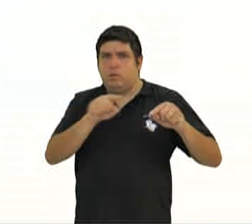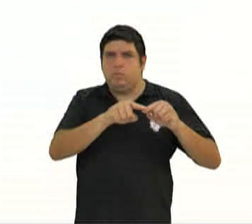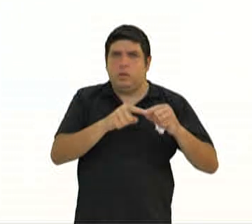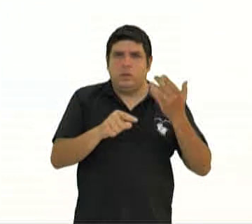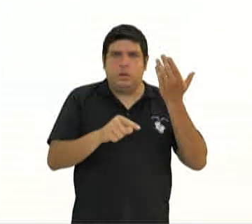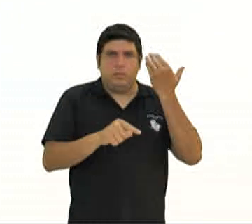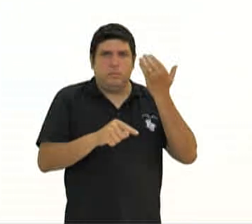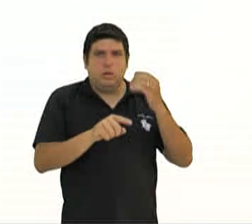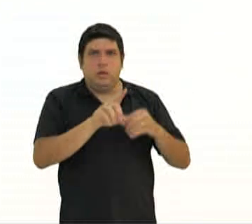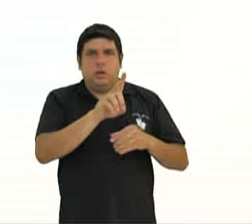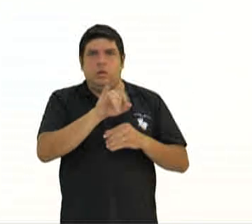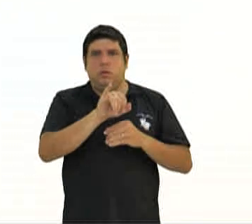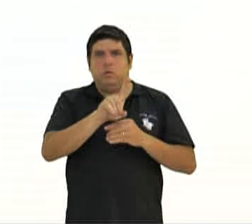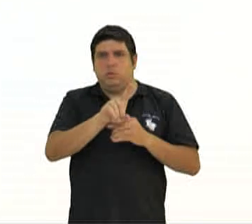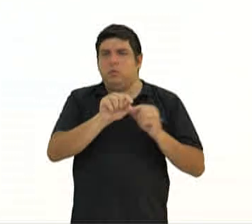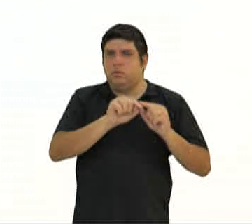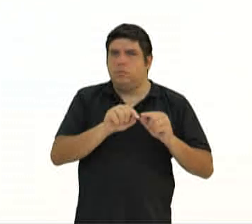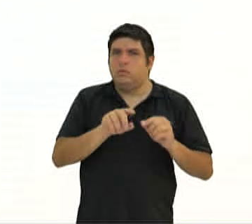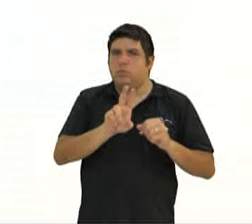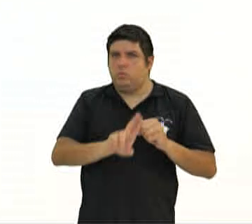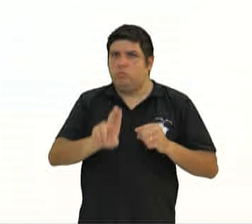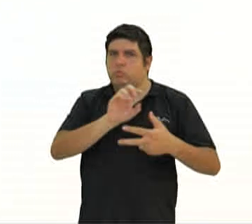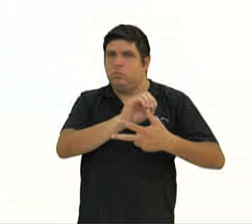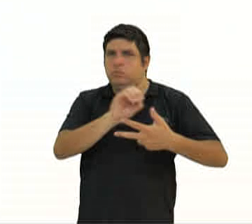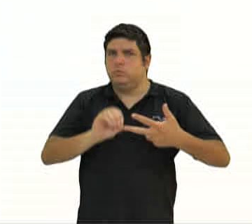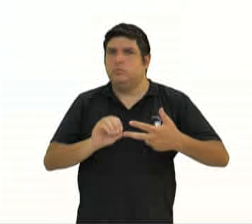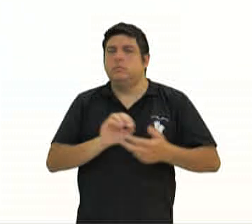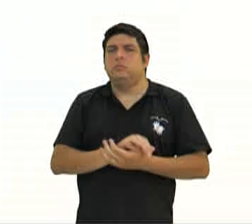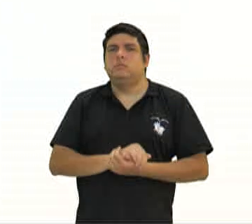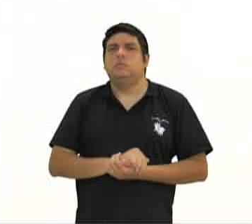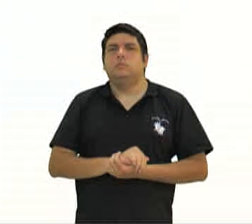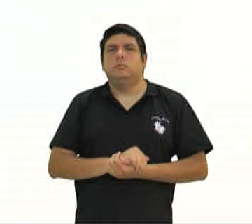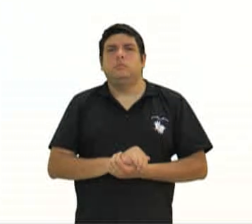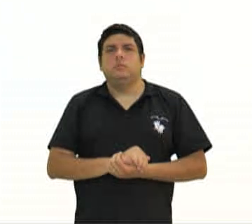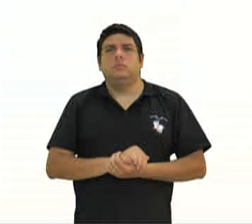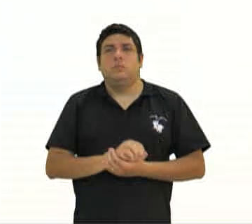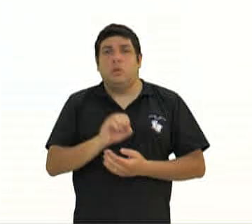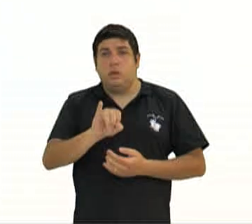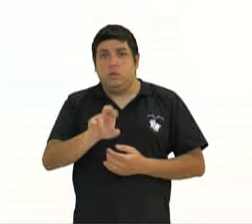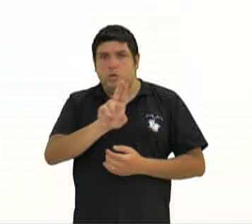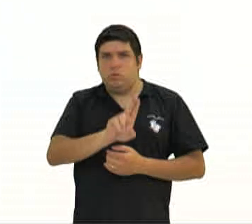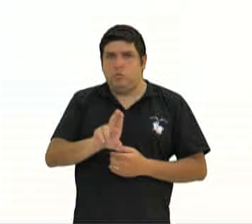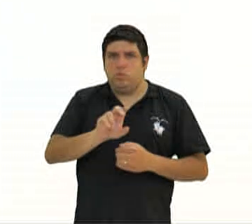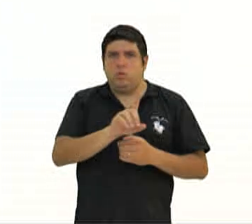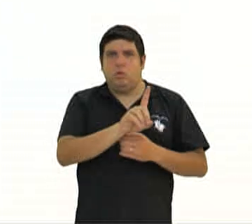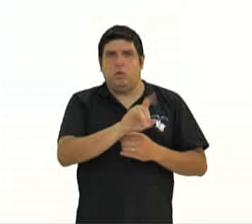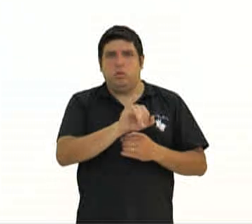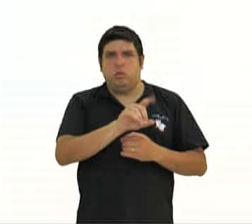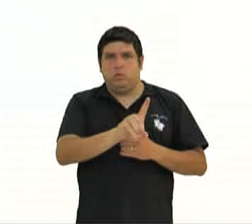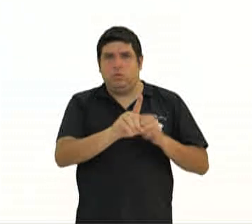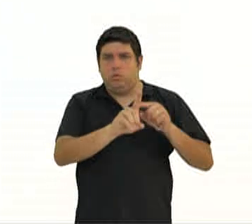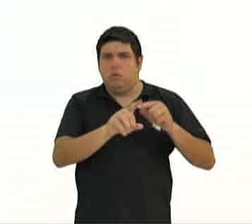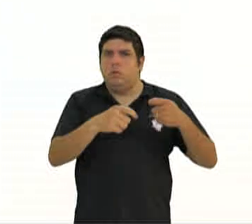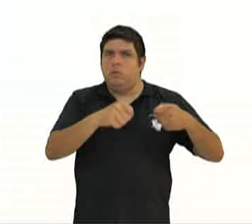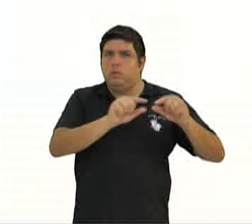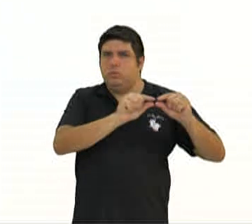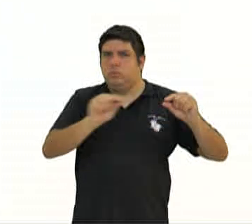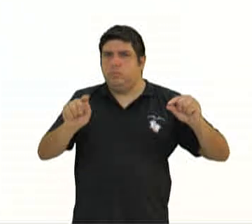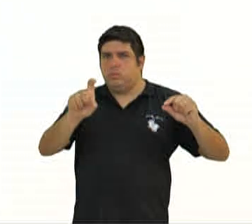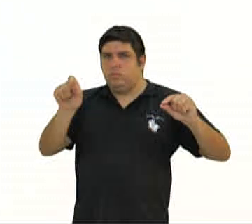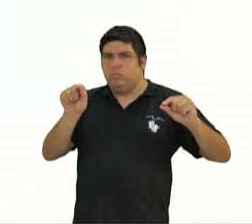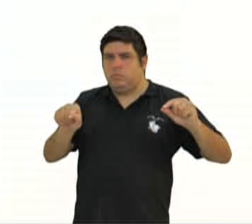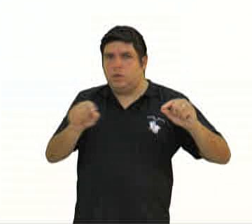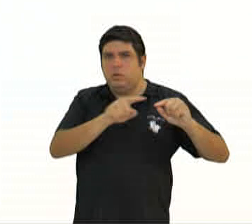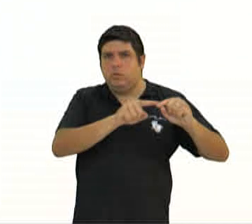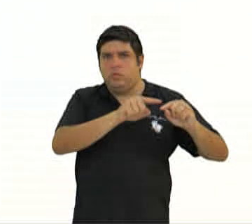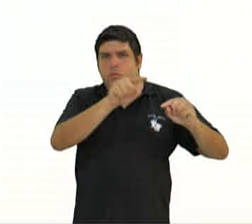nossas interpretações do Enem. Quando você usa na pergunta o auxiliar did, porque ele tem que entrar na pergunta, o verbo